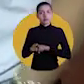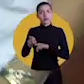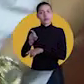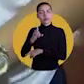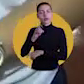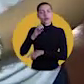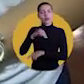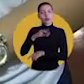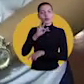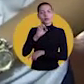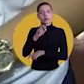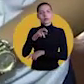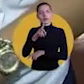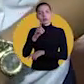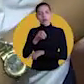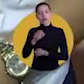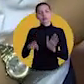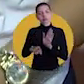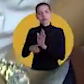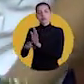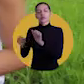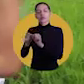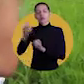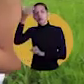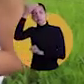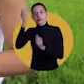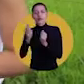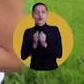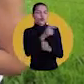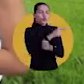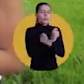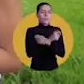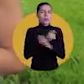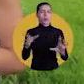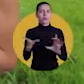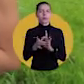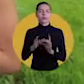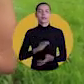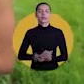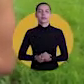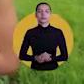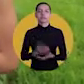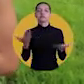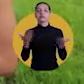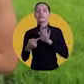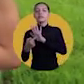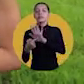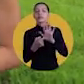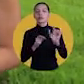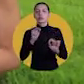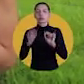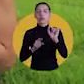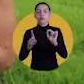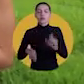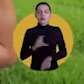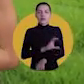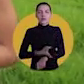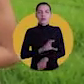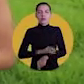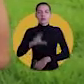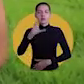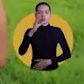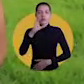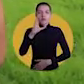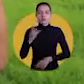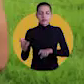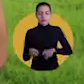metropolitano Dom Fernando Gomes dos Santos. Essa aqui é a Escola de Ciências Agrárias e Biológicas, casa de dois